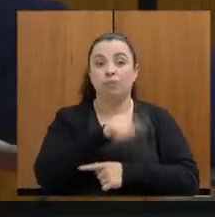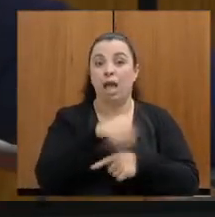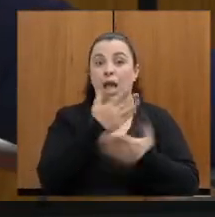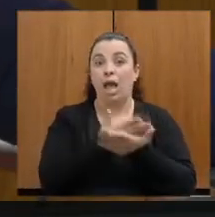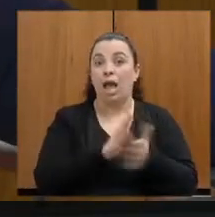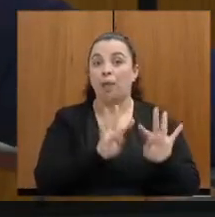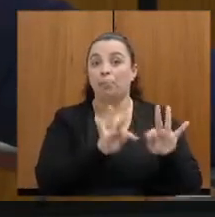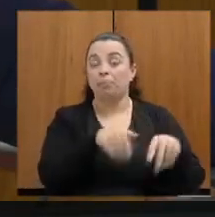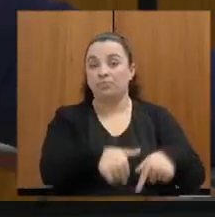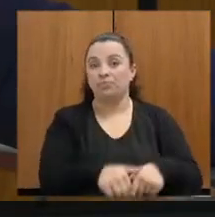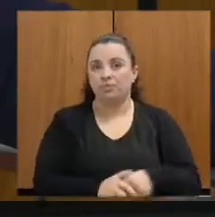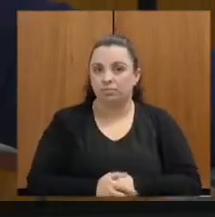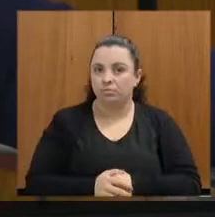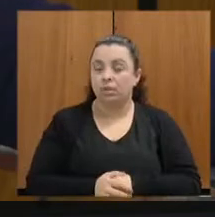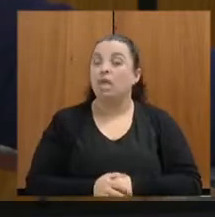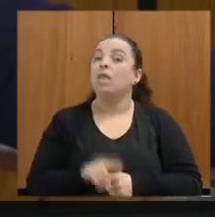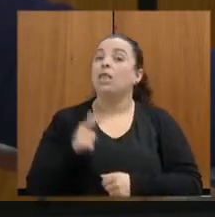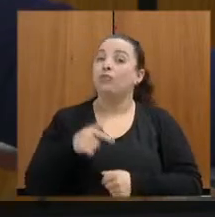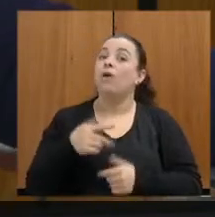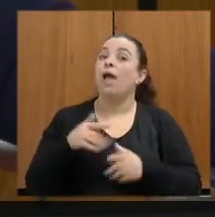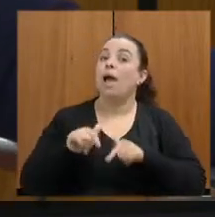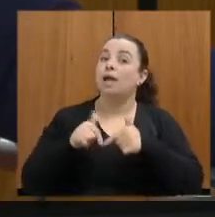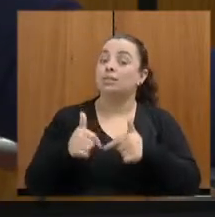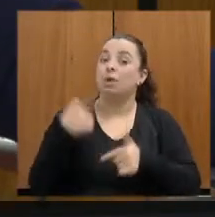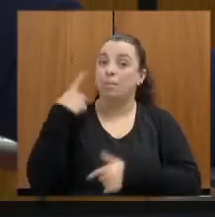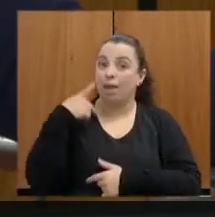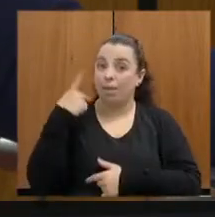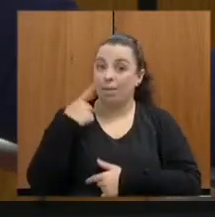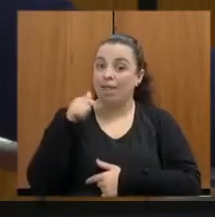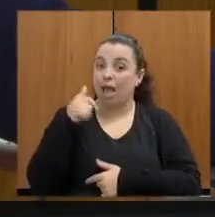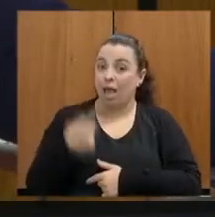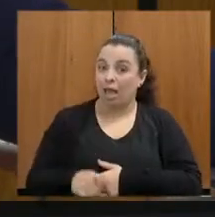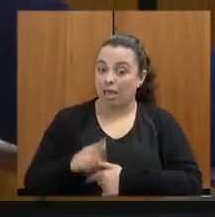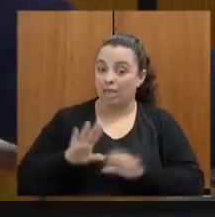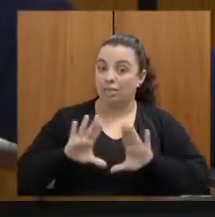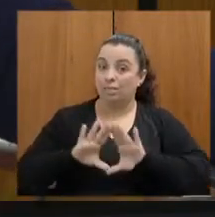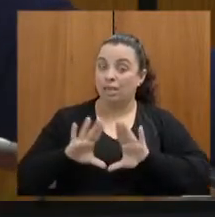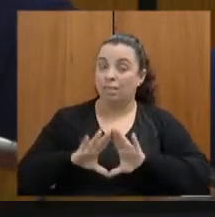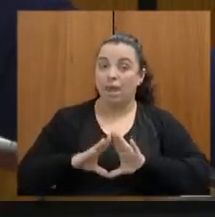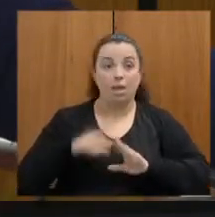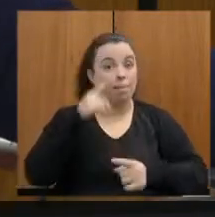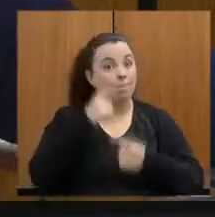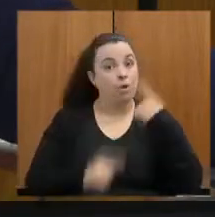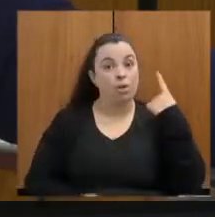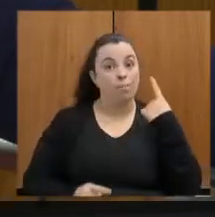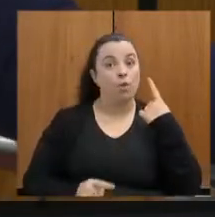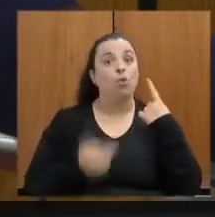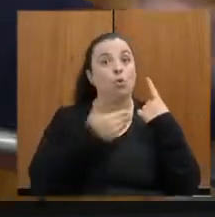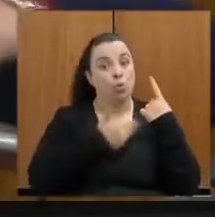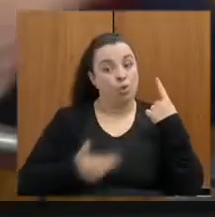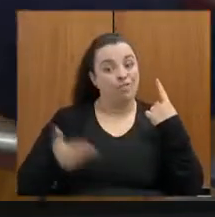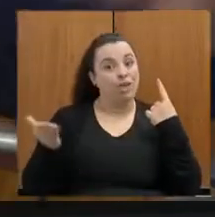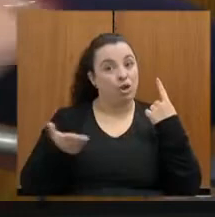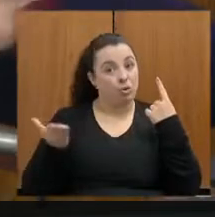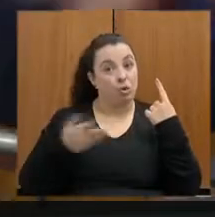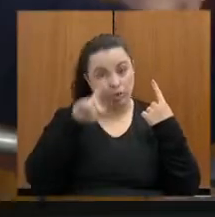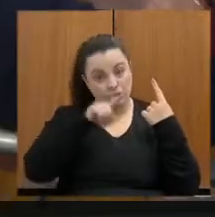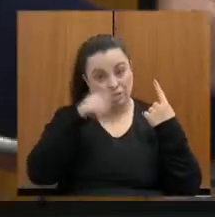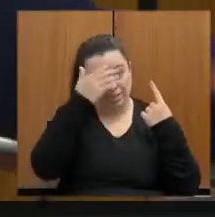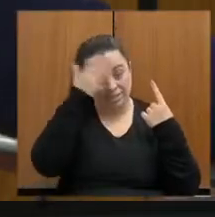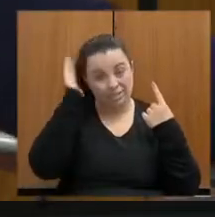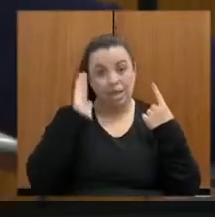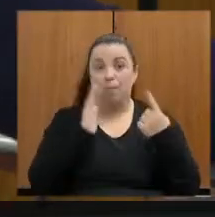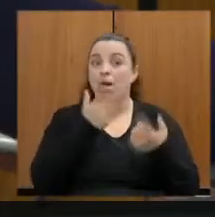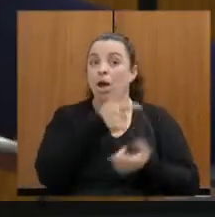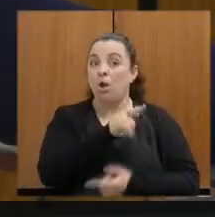foi atuação parlamentar aqui na Assembleia Legislativa quem pediu que o atual governo e com equipe segue criando e